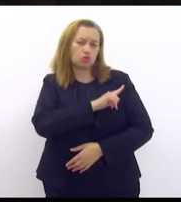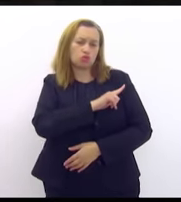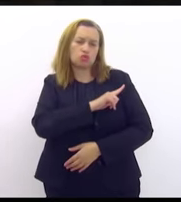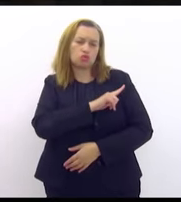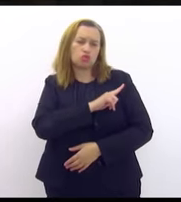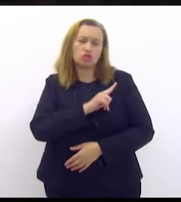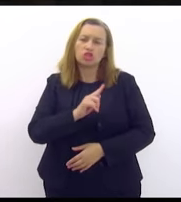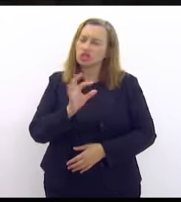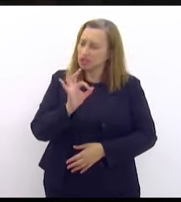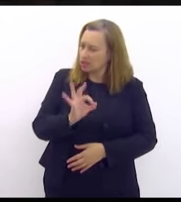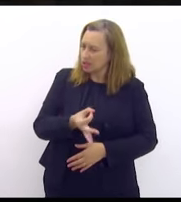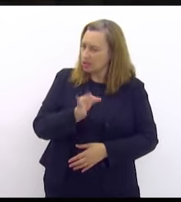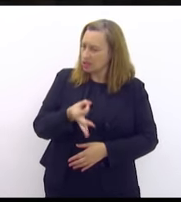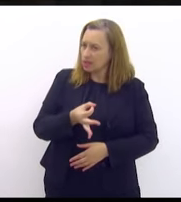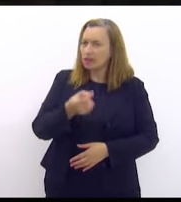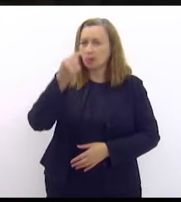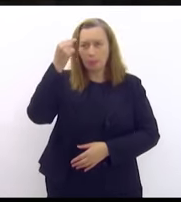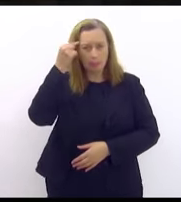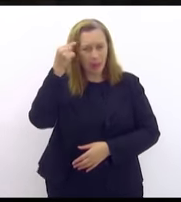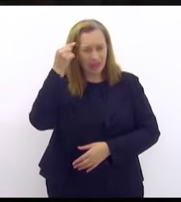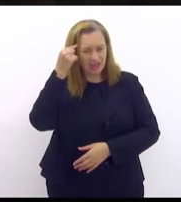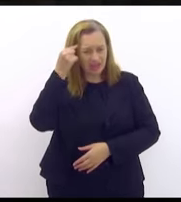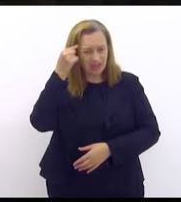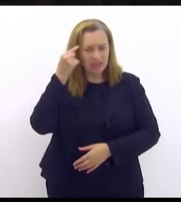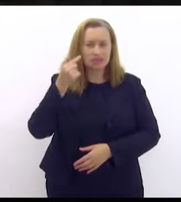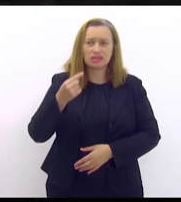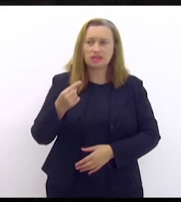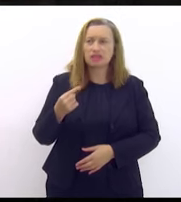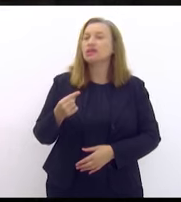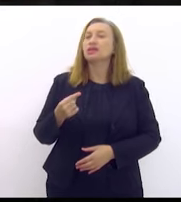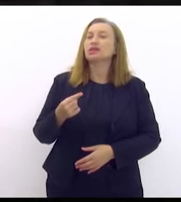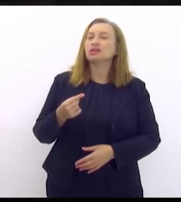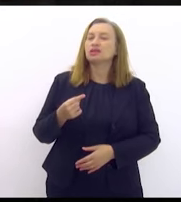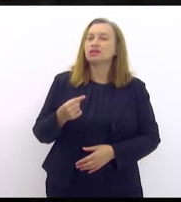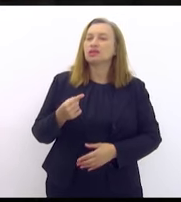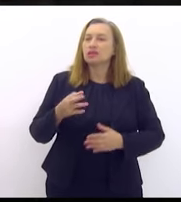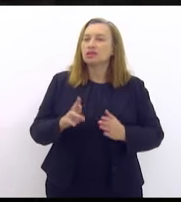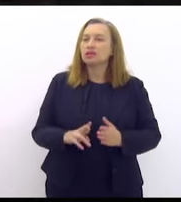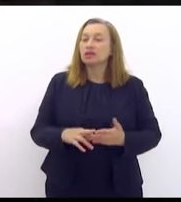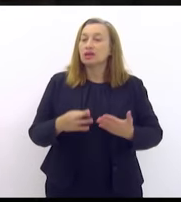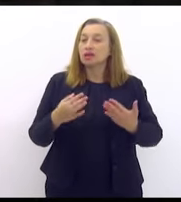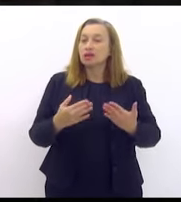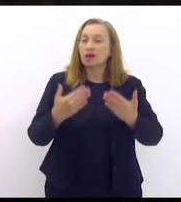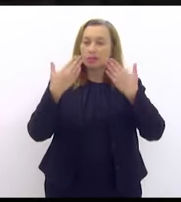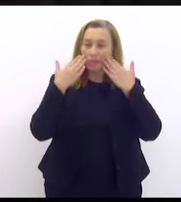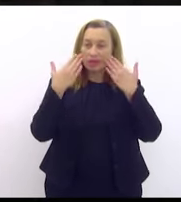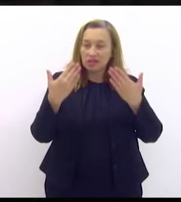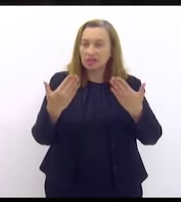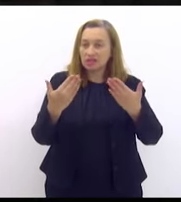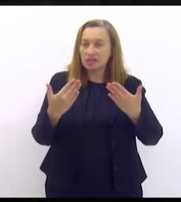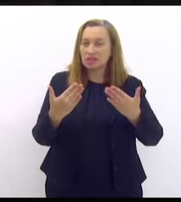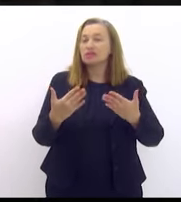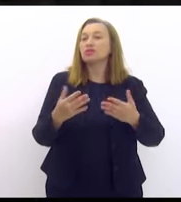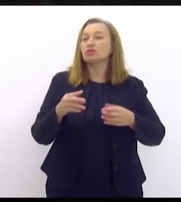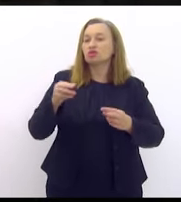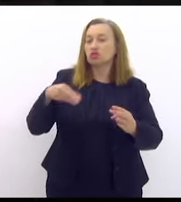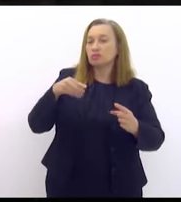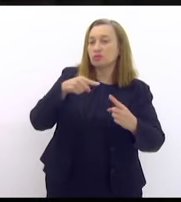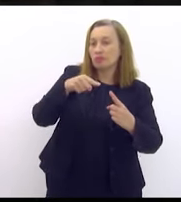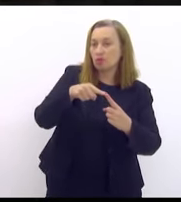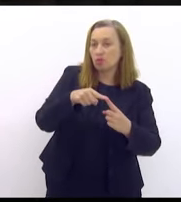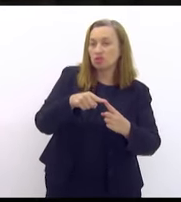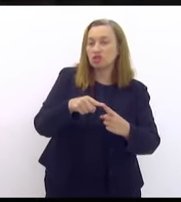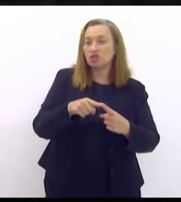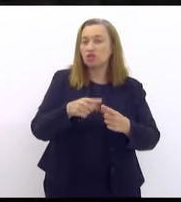gestor que, de fato, pense, tem um PED de 8 anos que apresentem metas robustas de combate às